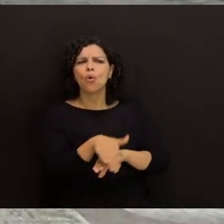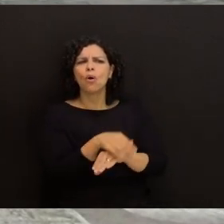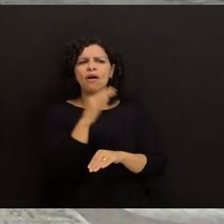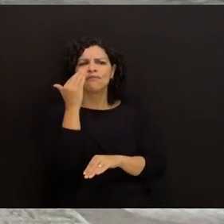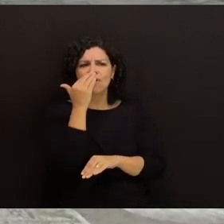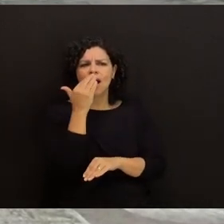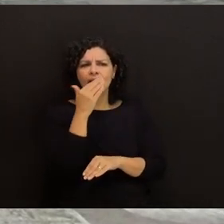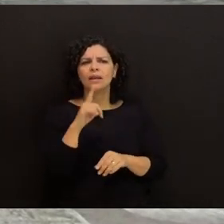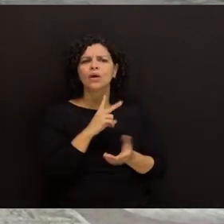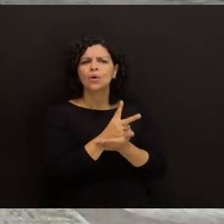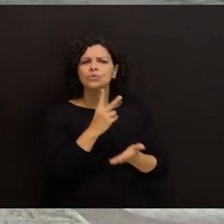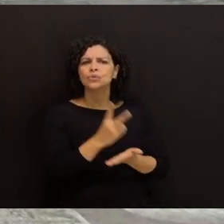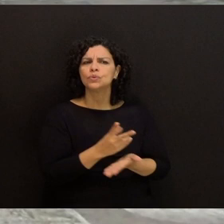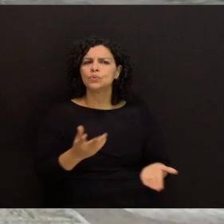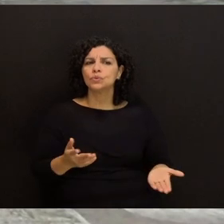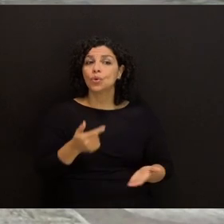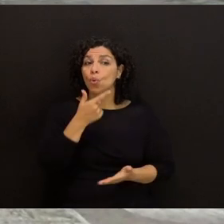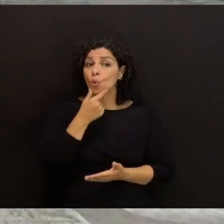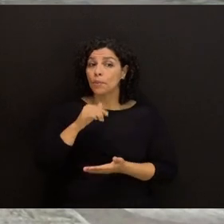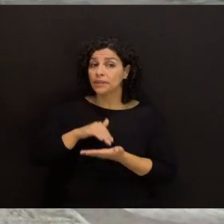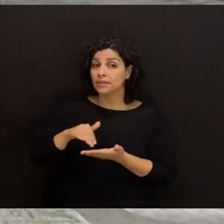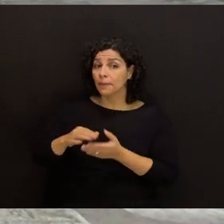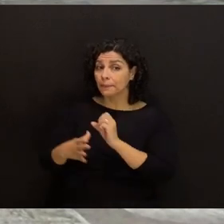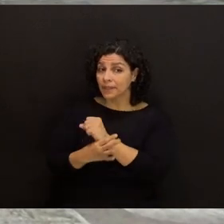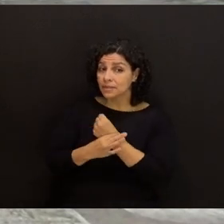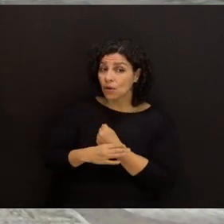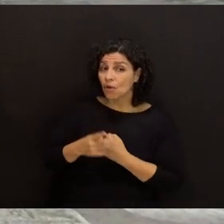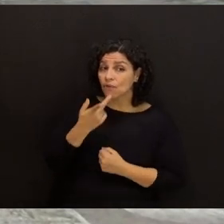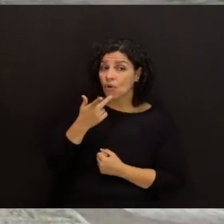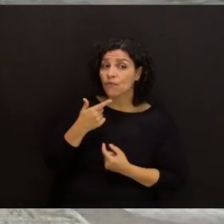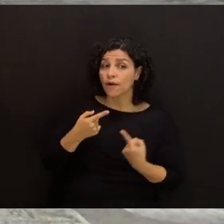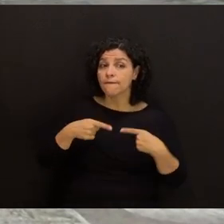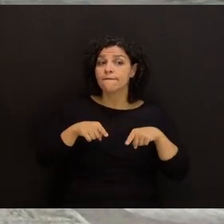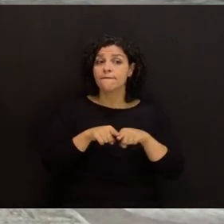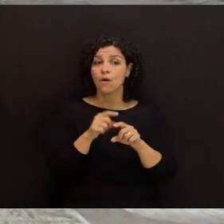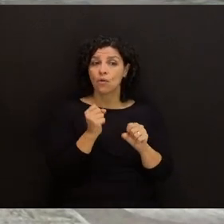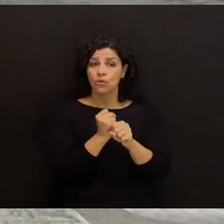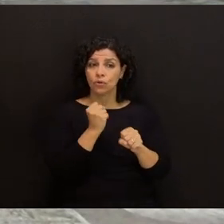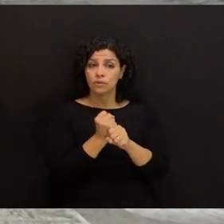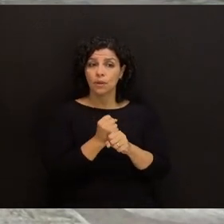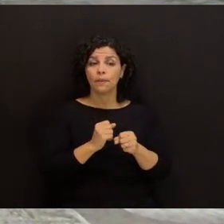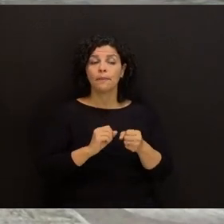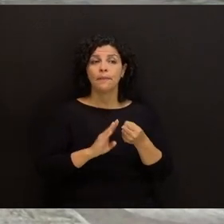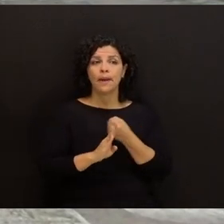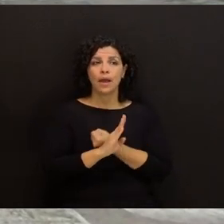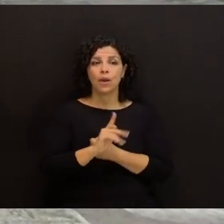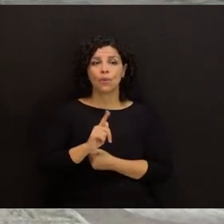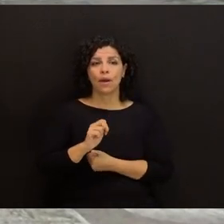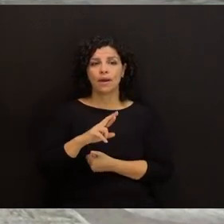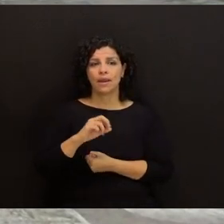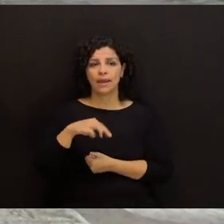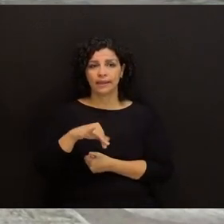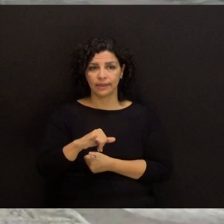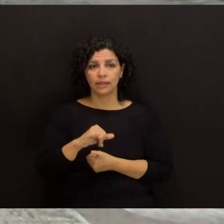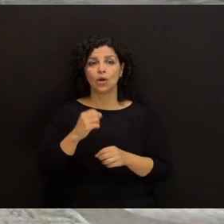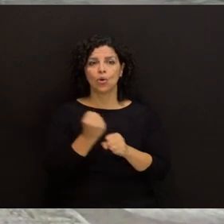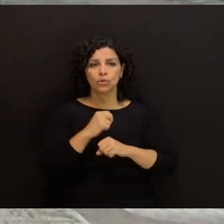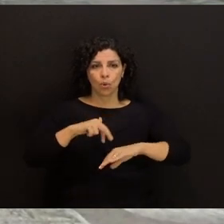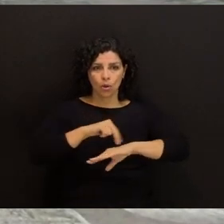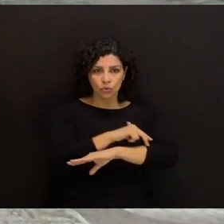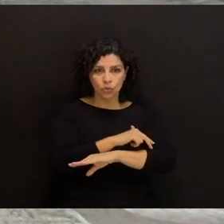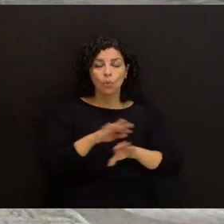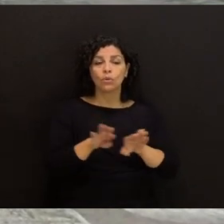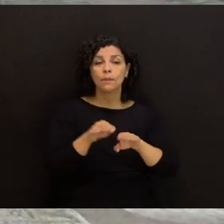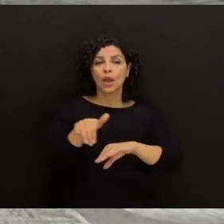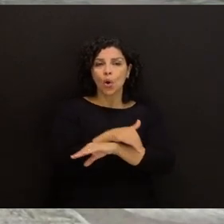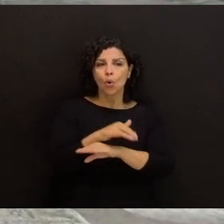ele me garantiu que iria retomar as obras do Guarani e finalizar as calçadas e assim que